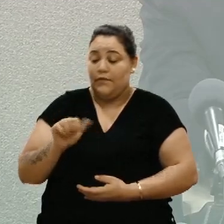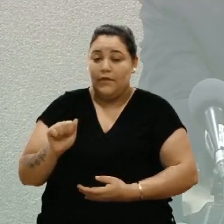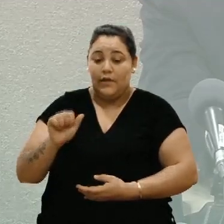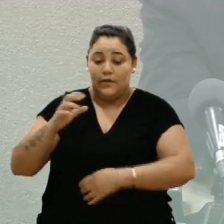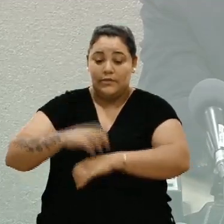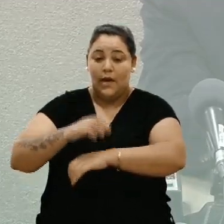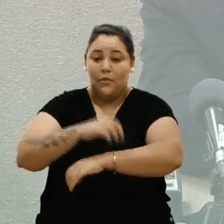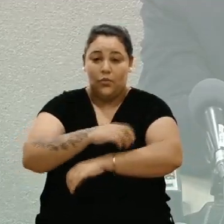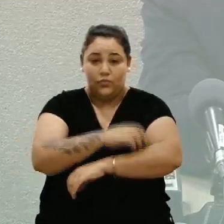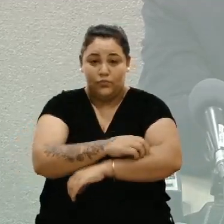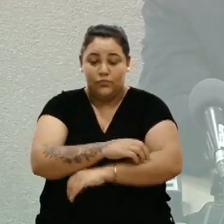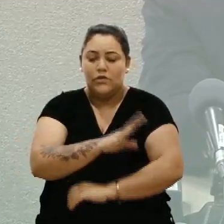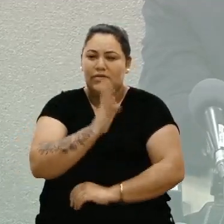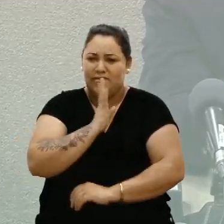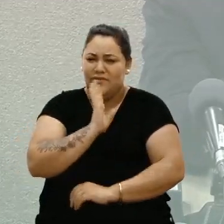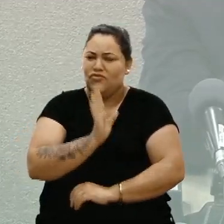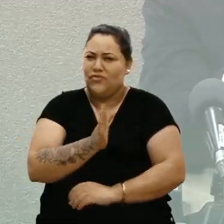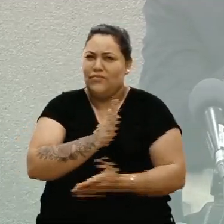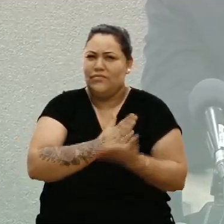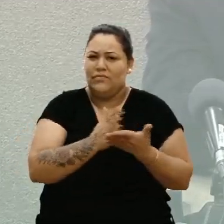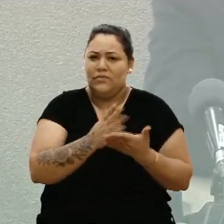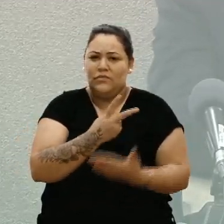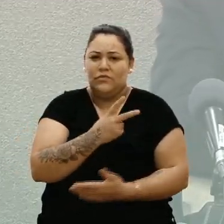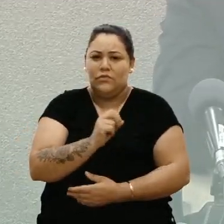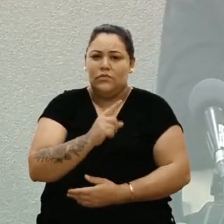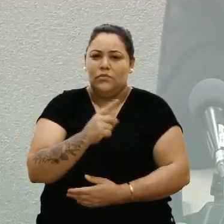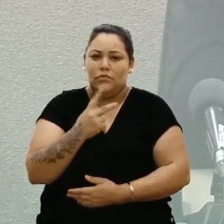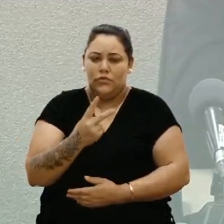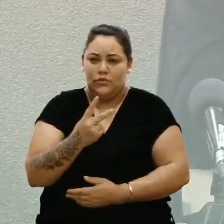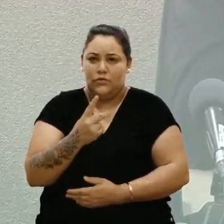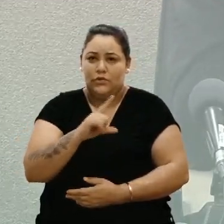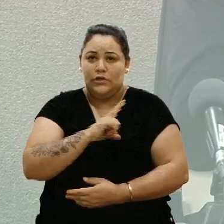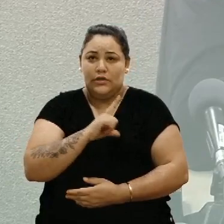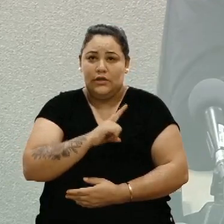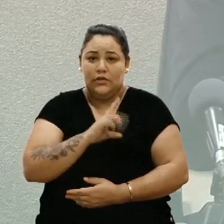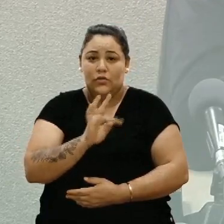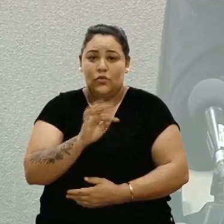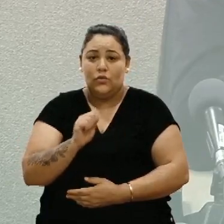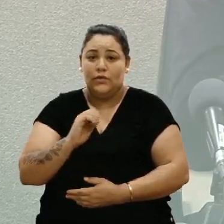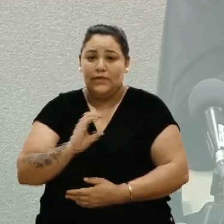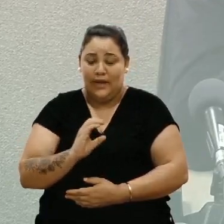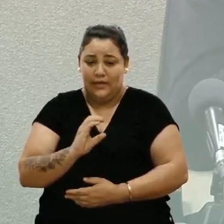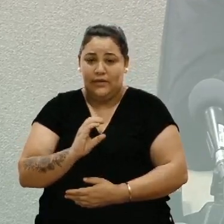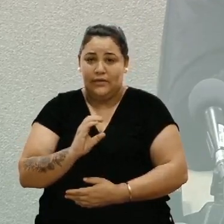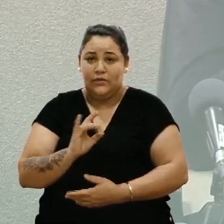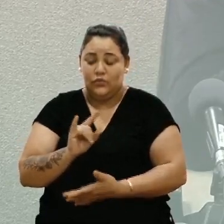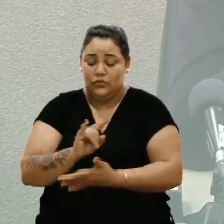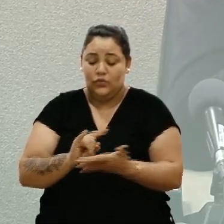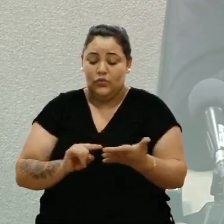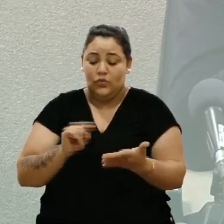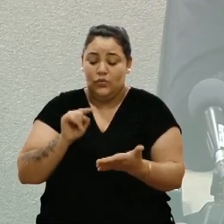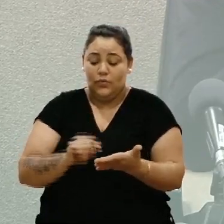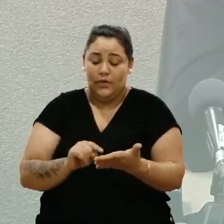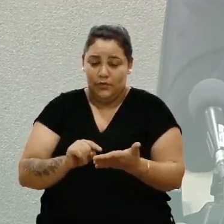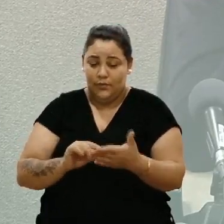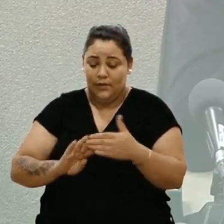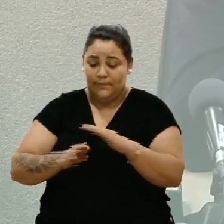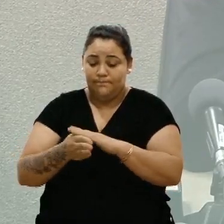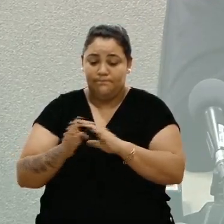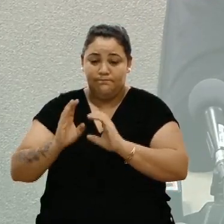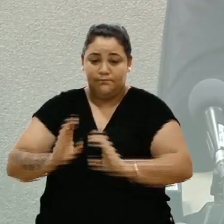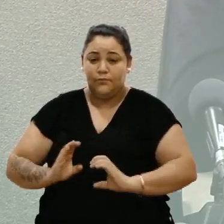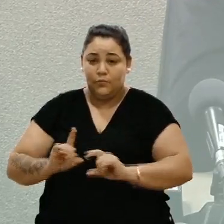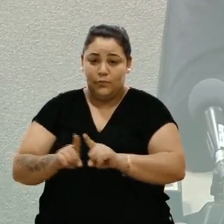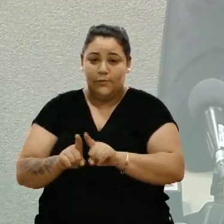conhecida desde 2012, né? Existe, inclusive, um TAC, um termo de ajustamento de conduta, em